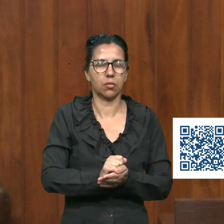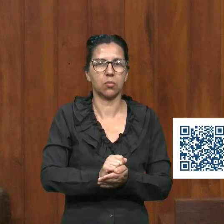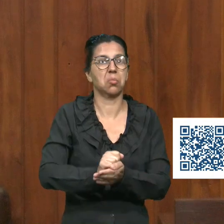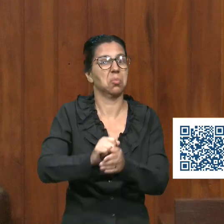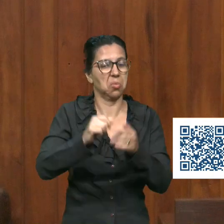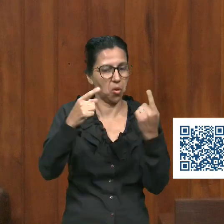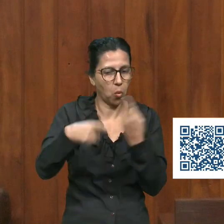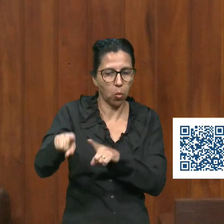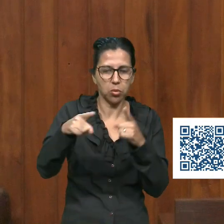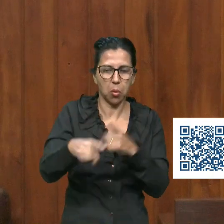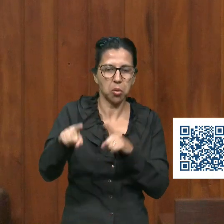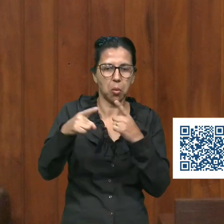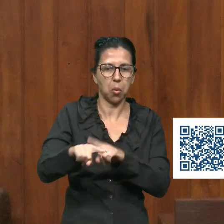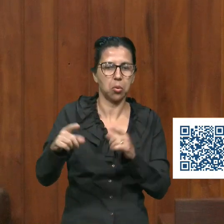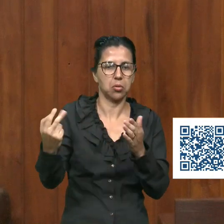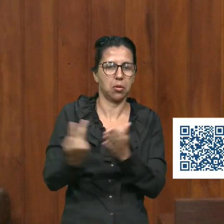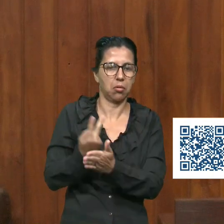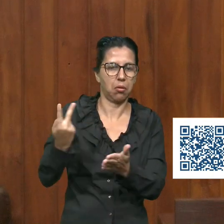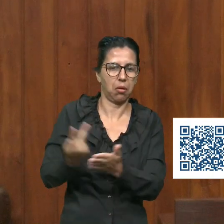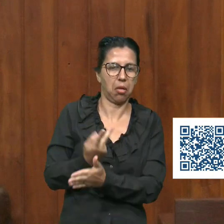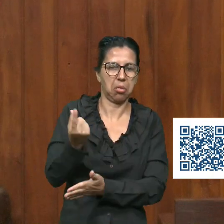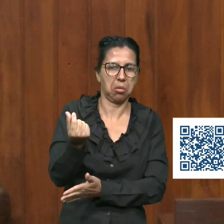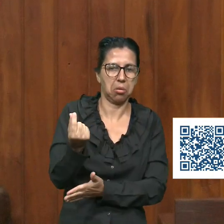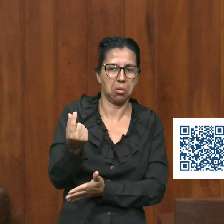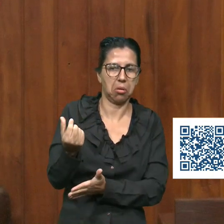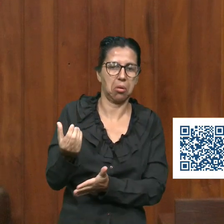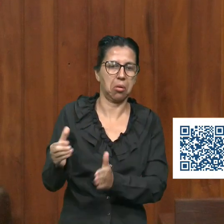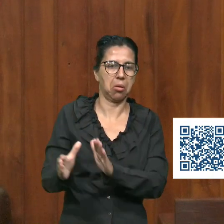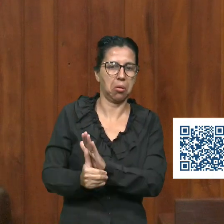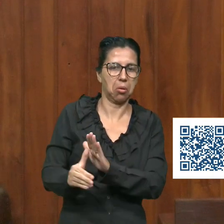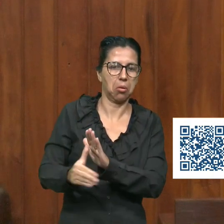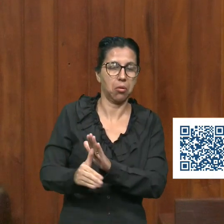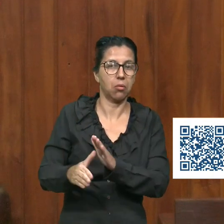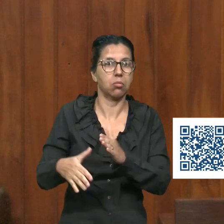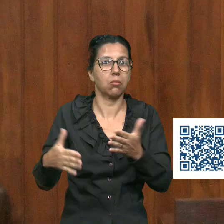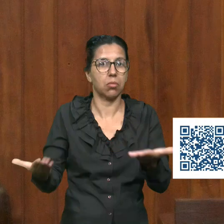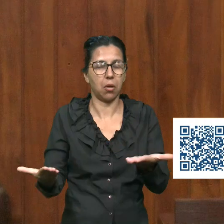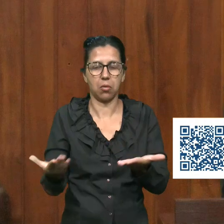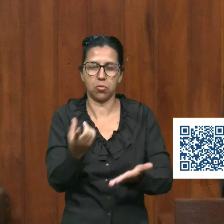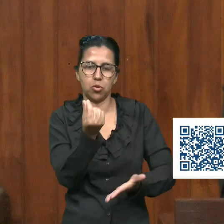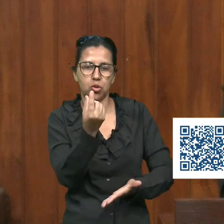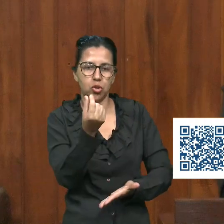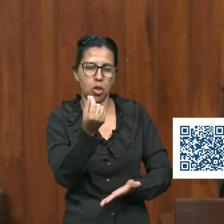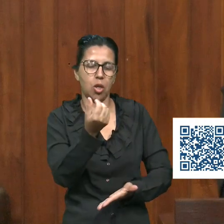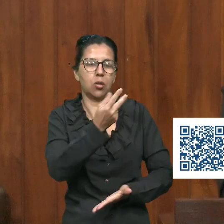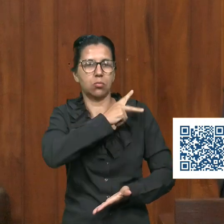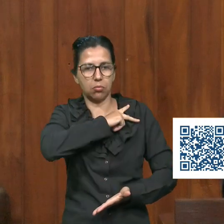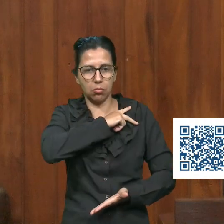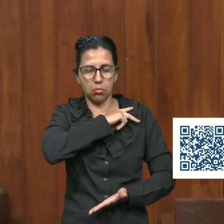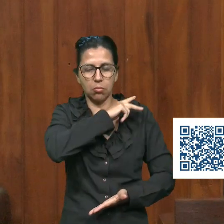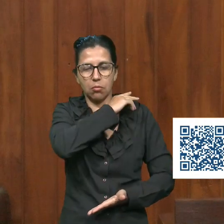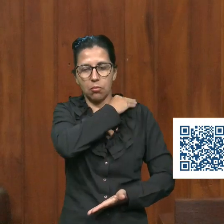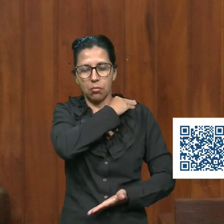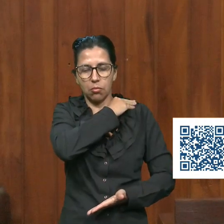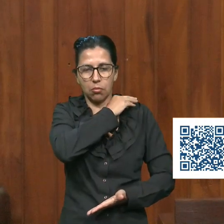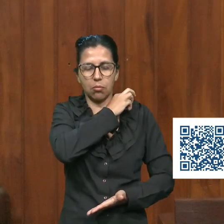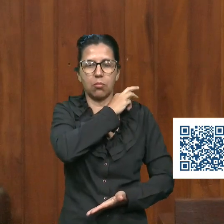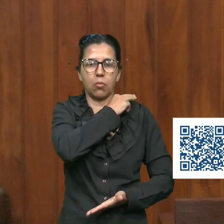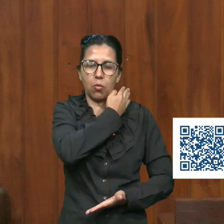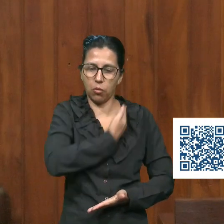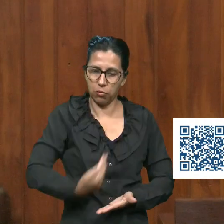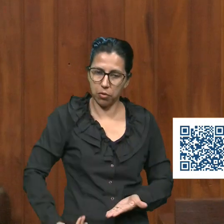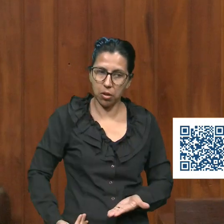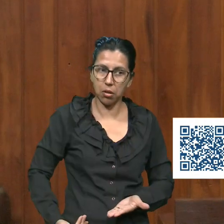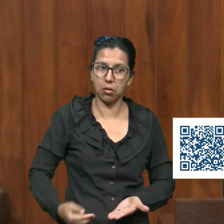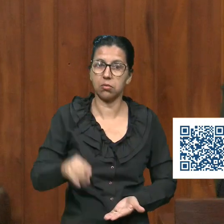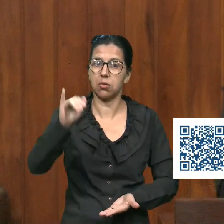de ilegalidades, de dano ao erário. Sabe o que é o erário, população? São os cofres públicos. A suspeita de dano ao seu